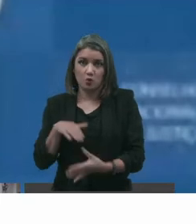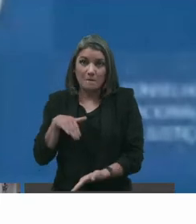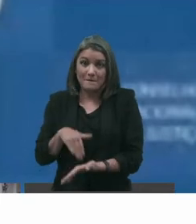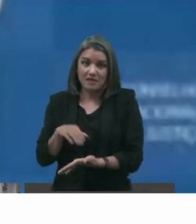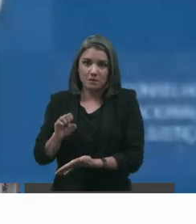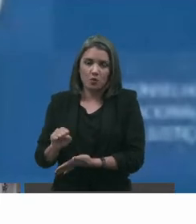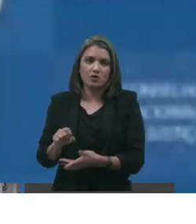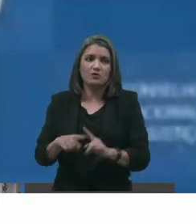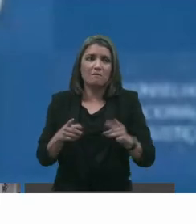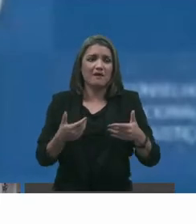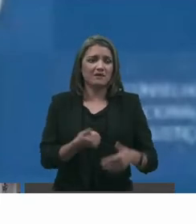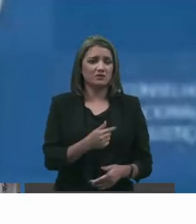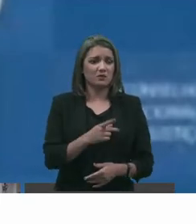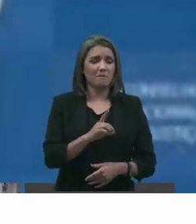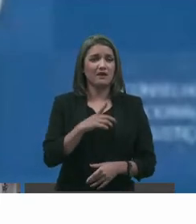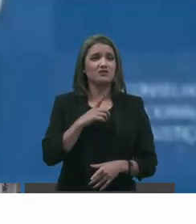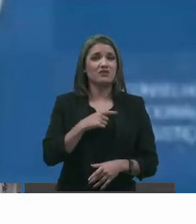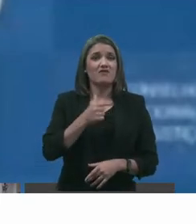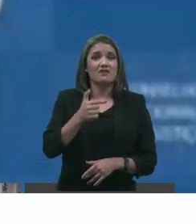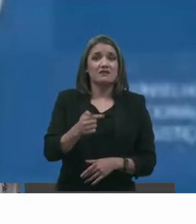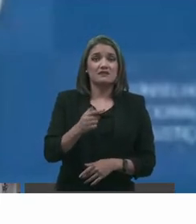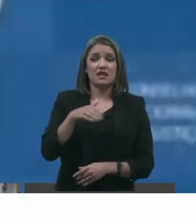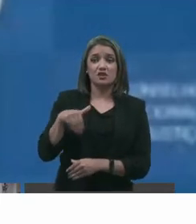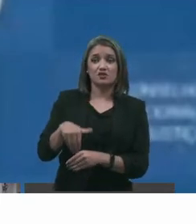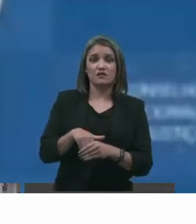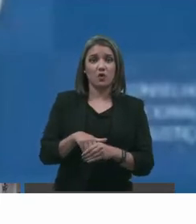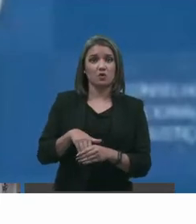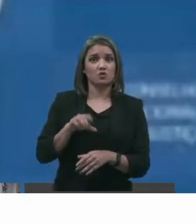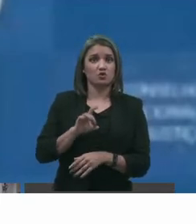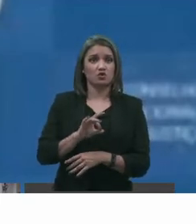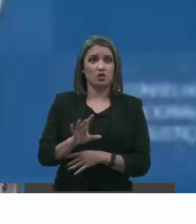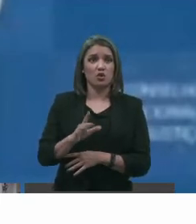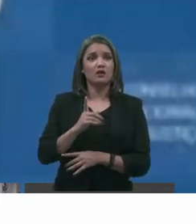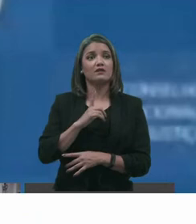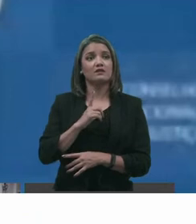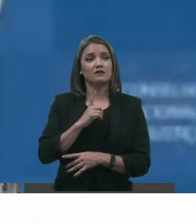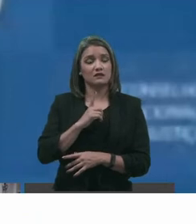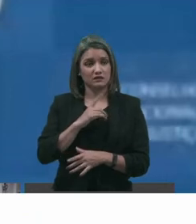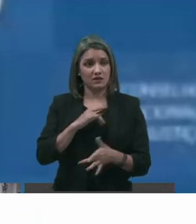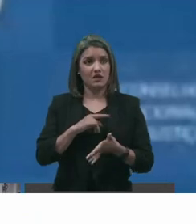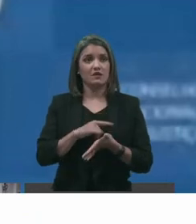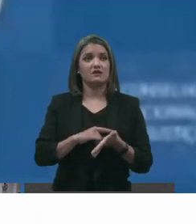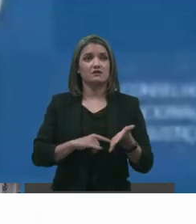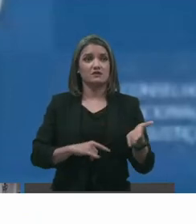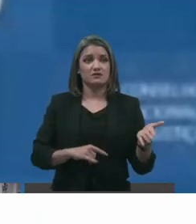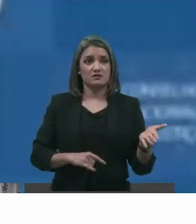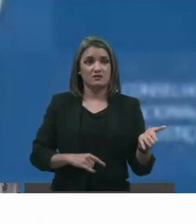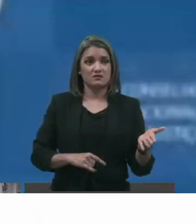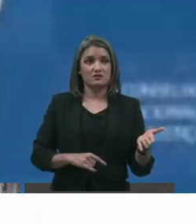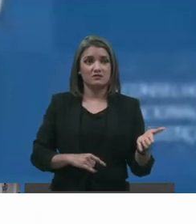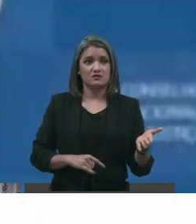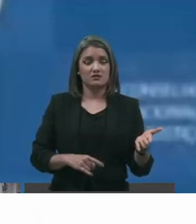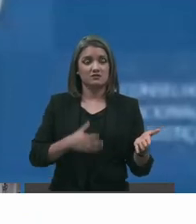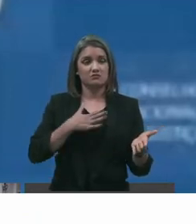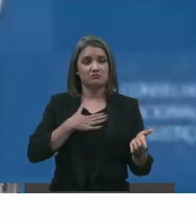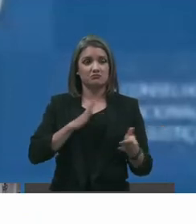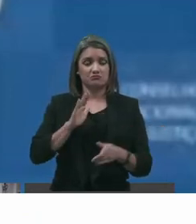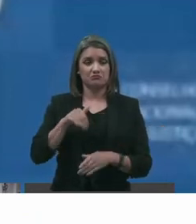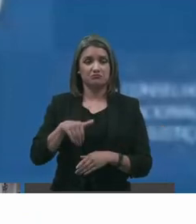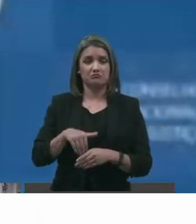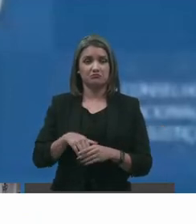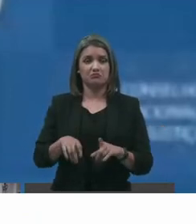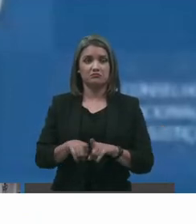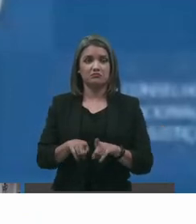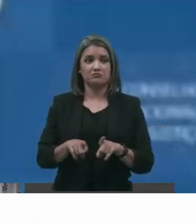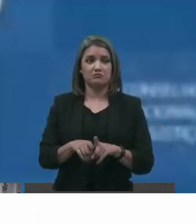instaurado com apenas 7 votos do colegiado, conforme se extrai da certidão e consta no meu voto. Em